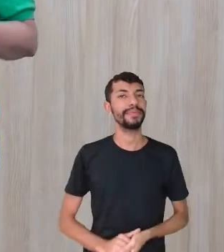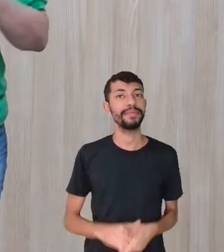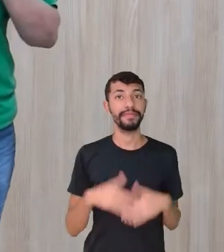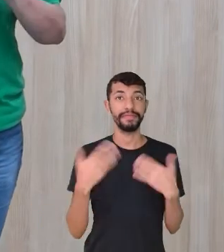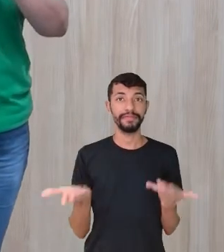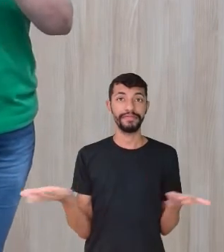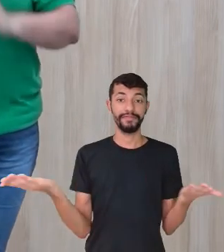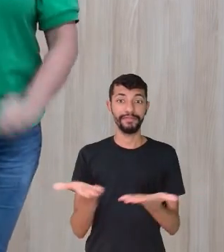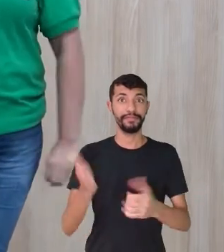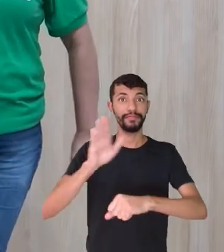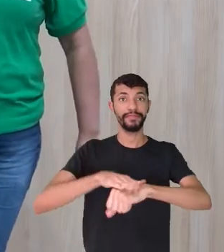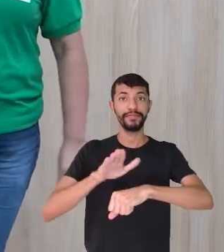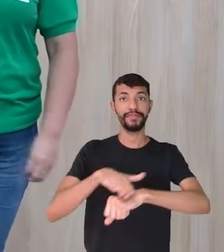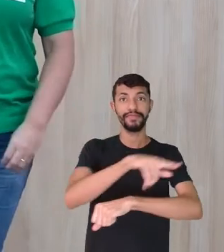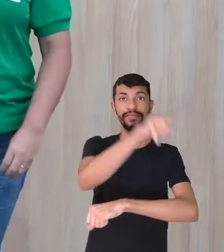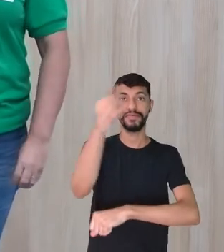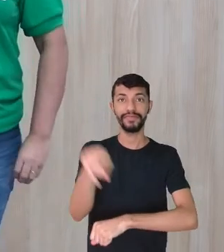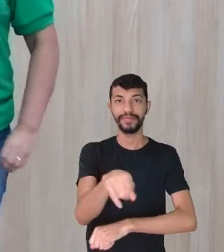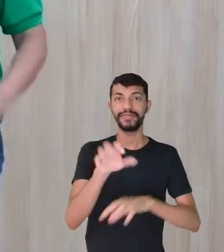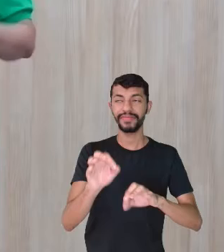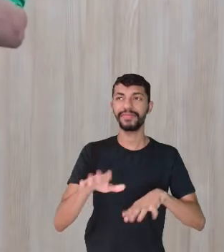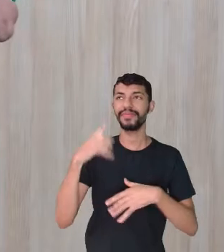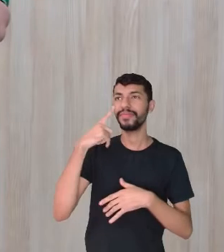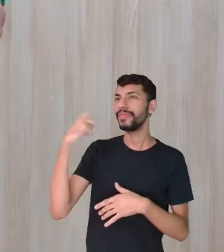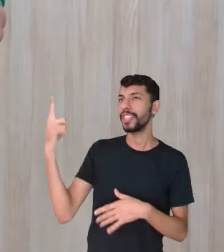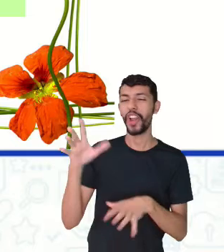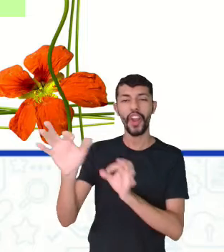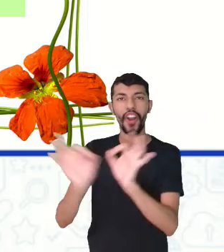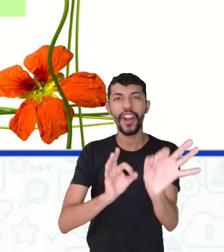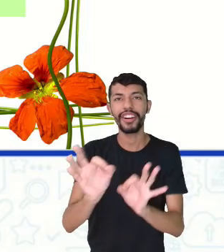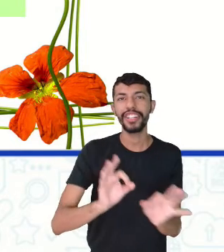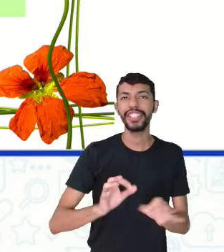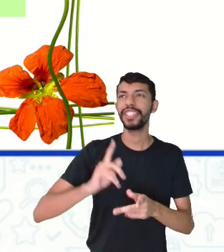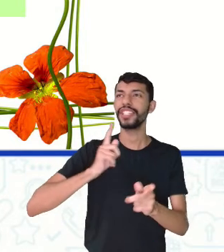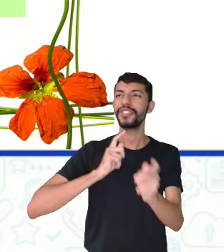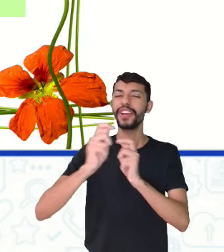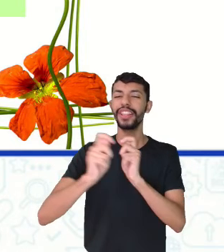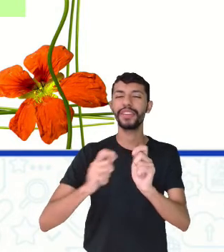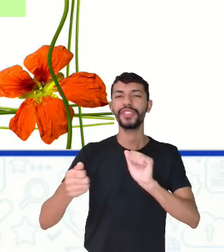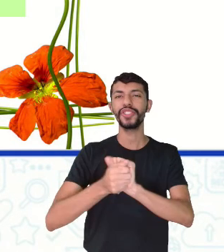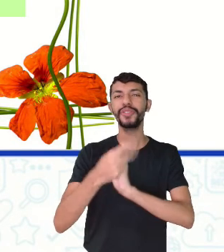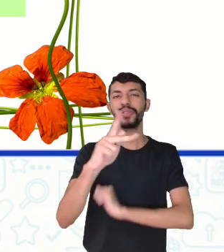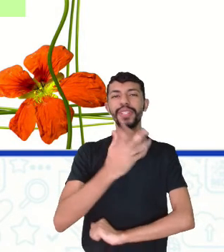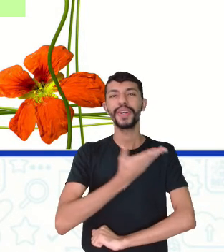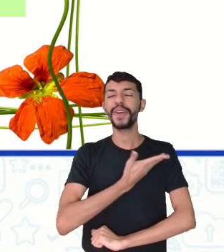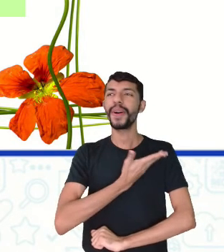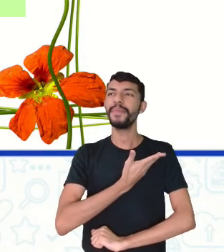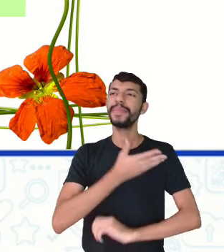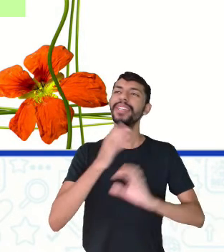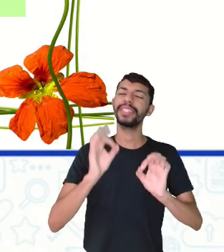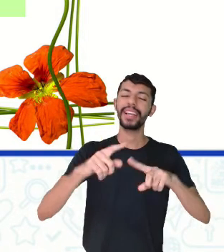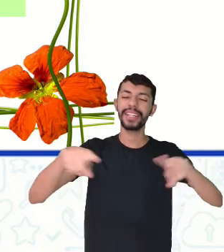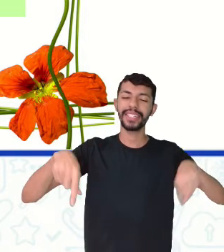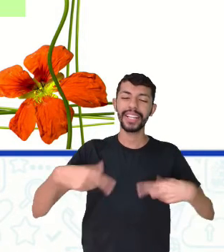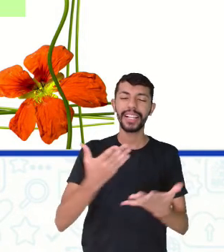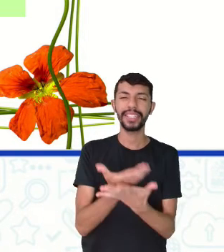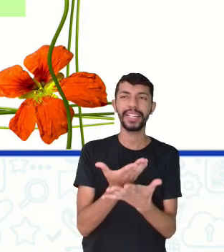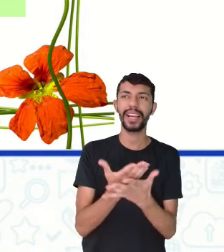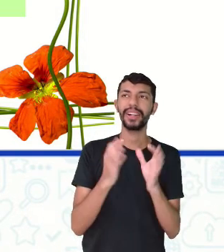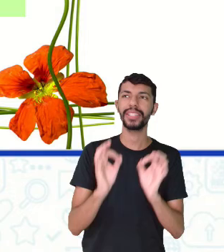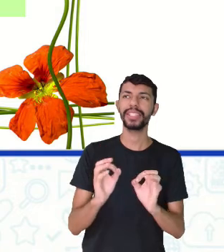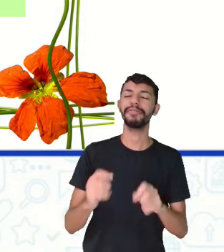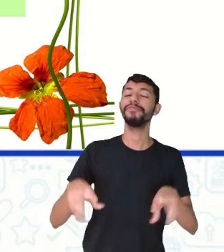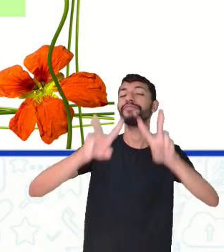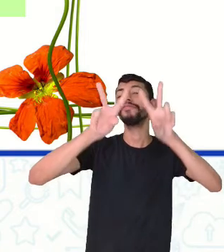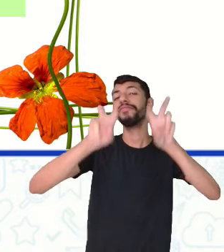Então, agora é com vocês. Organize aí uma entrevista com o seu colega, sua colega na sala de aula, com